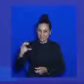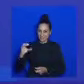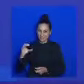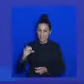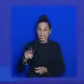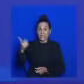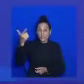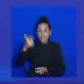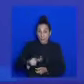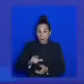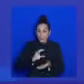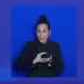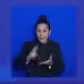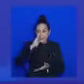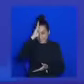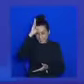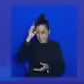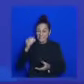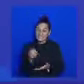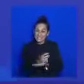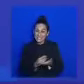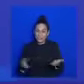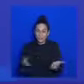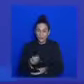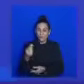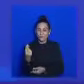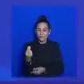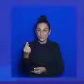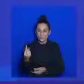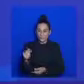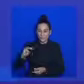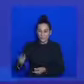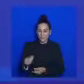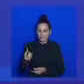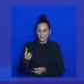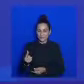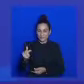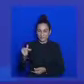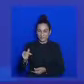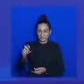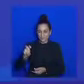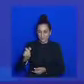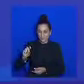R$ 21.675.089,09. Repetindo, o prêmio principal da Quina de hoje,